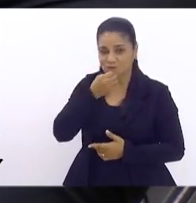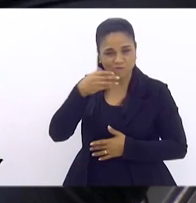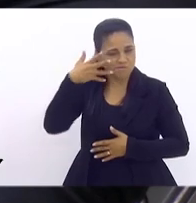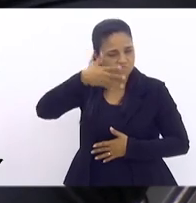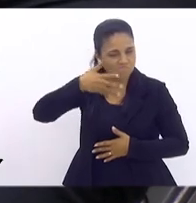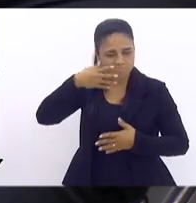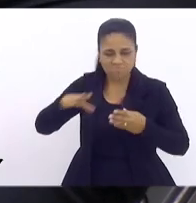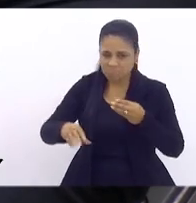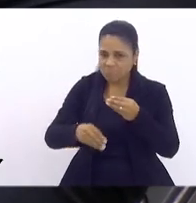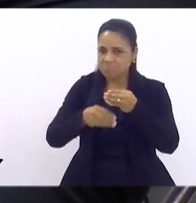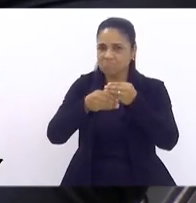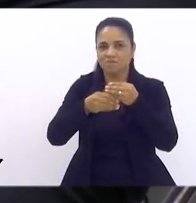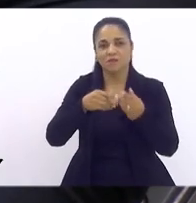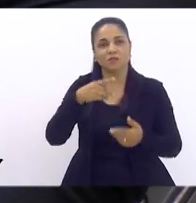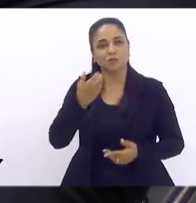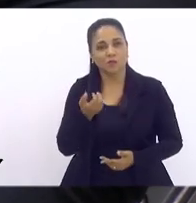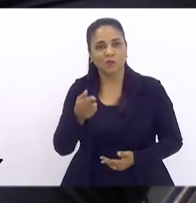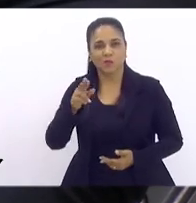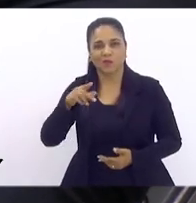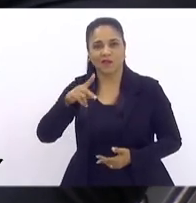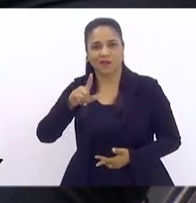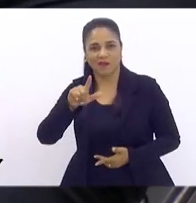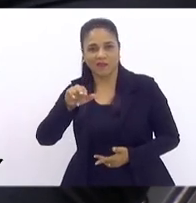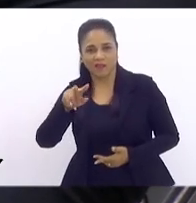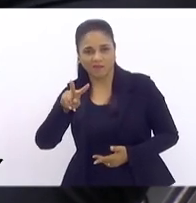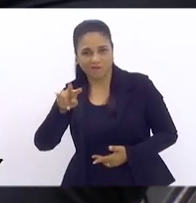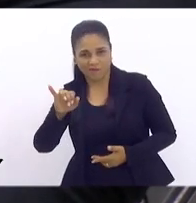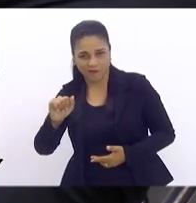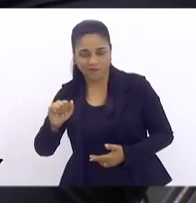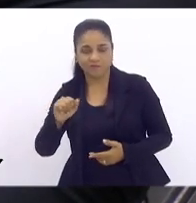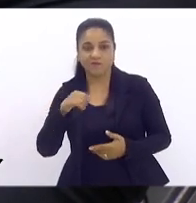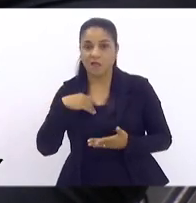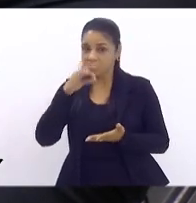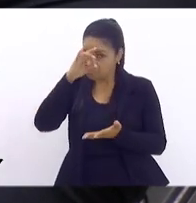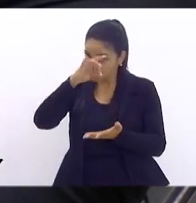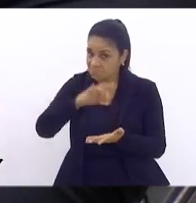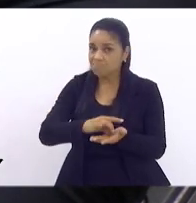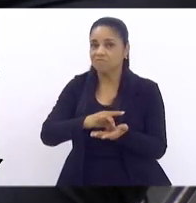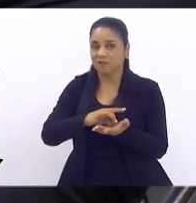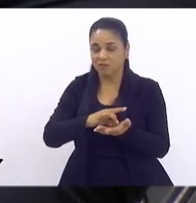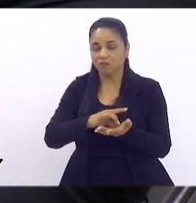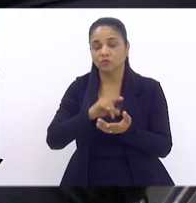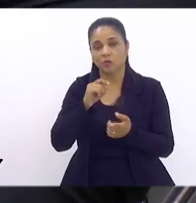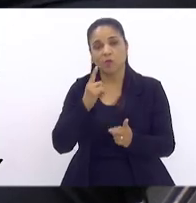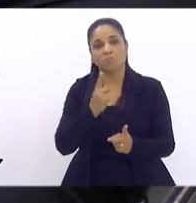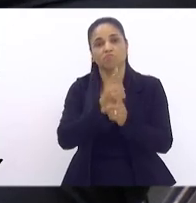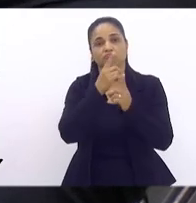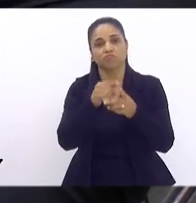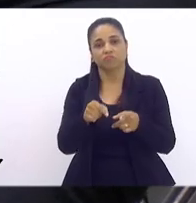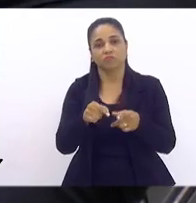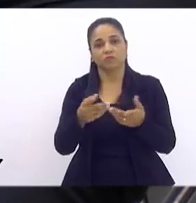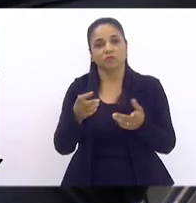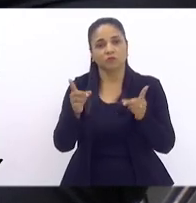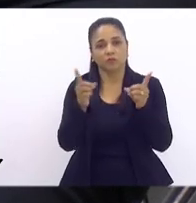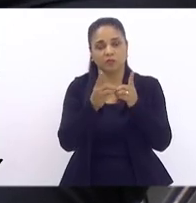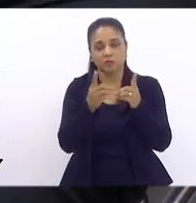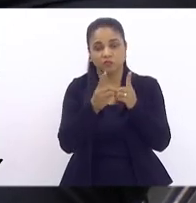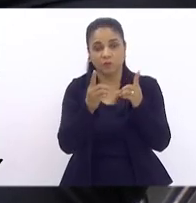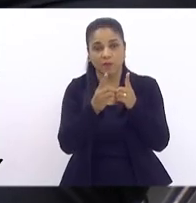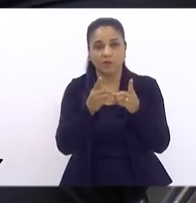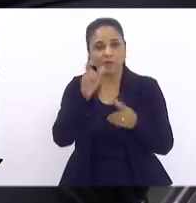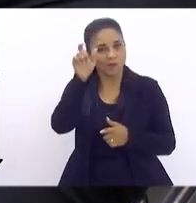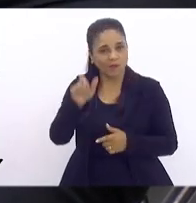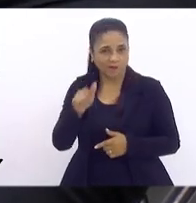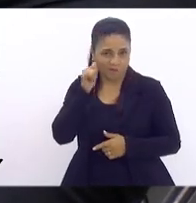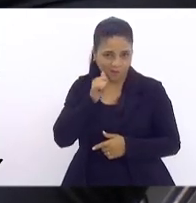Lívia comple Porque isso é uma realidade que a gente se depara no nosso cotidiano no atendimento essas mulheres Então